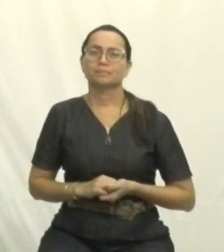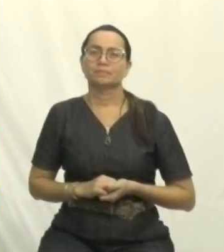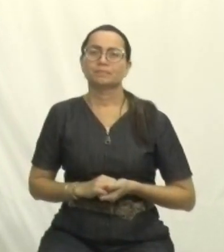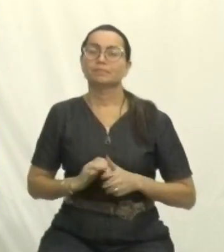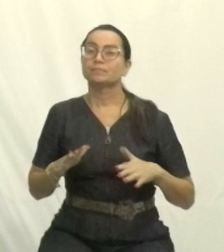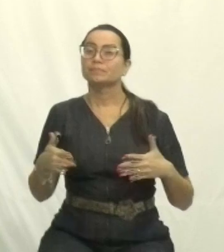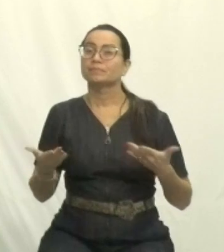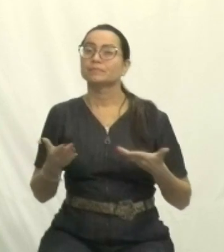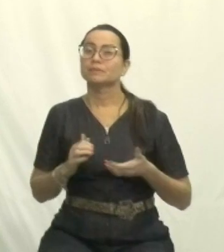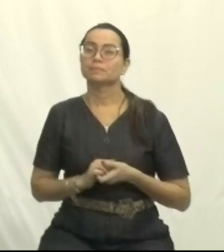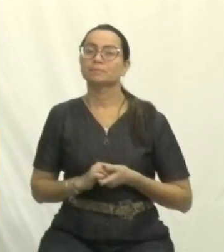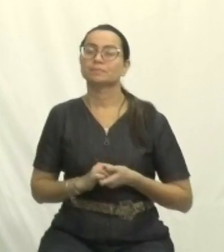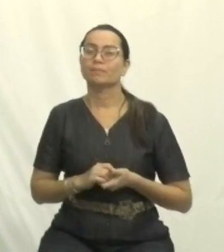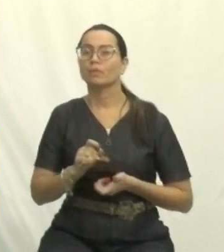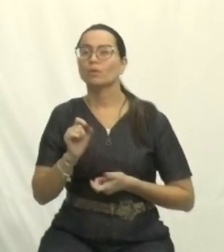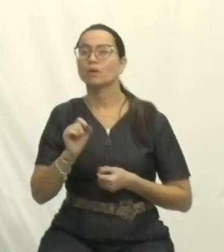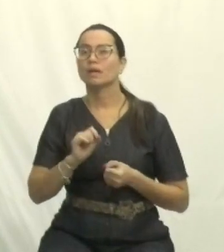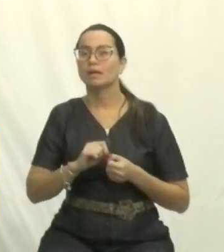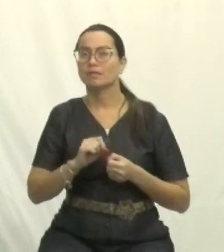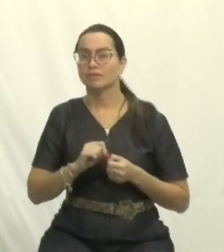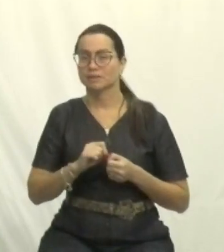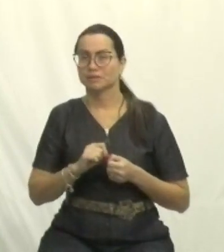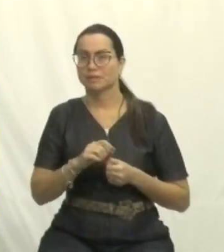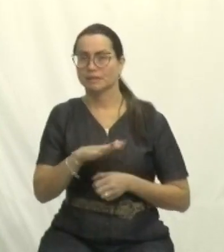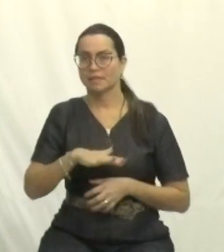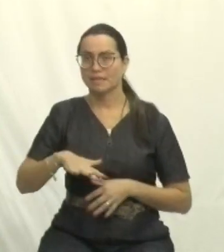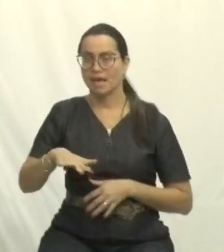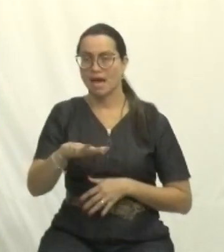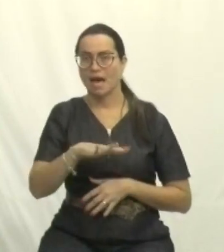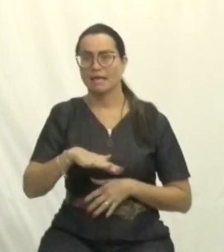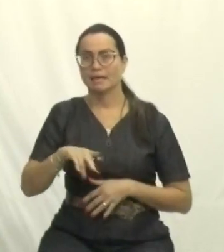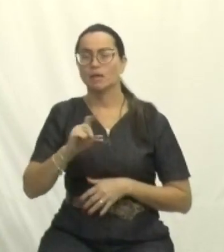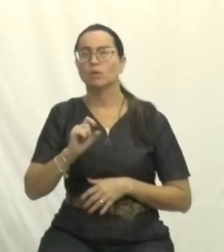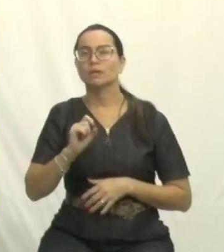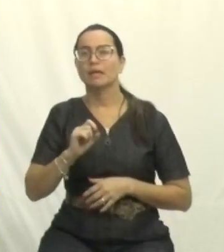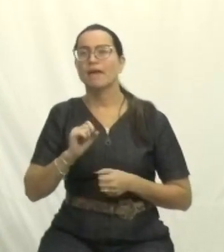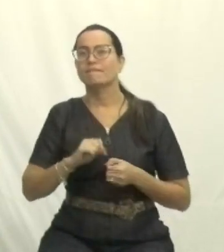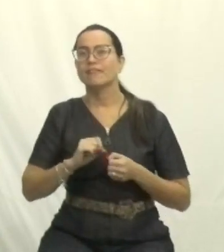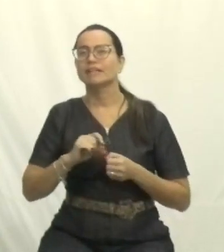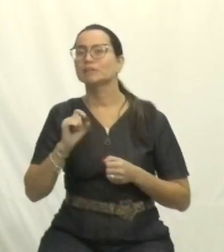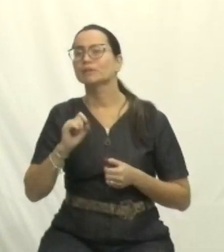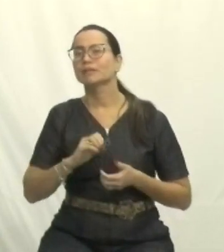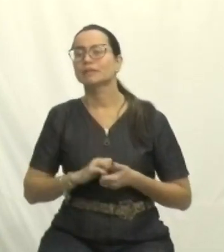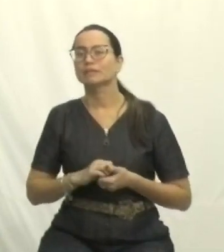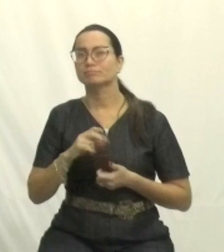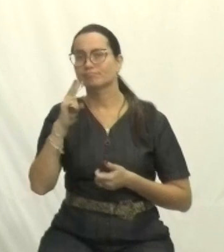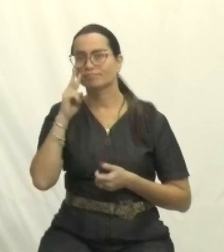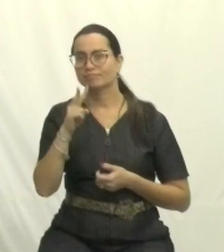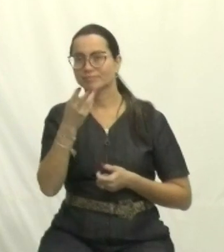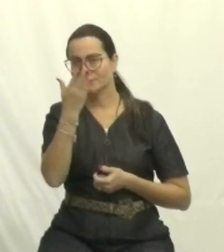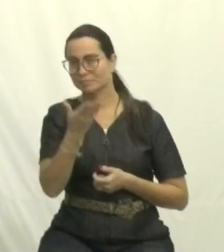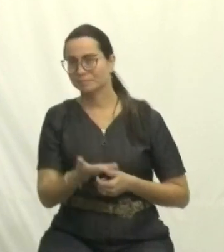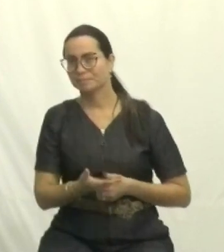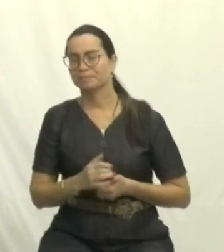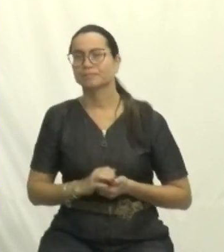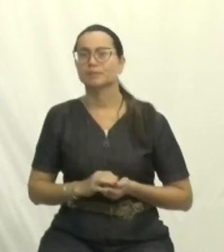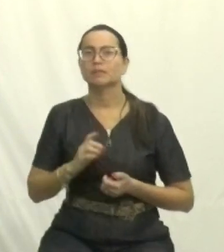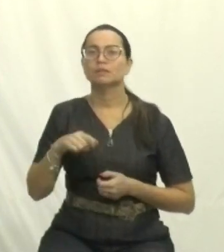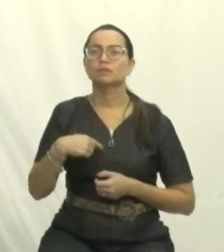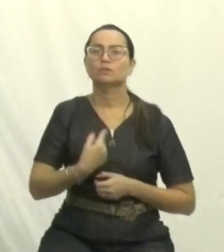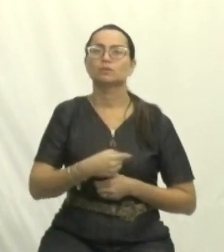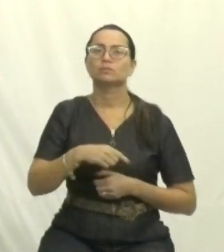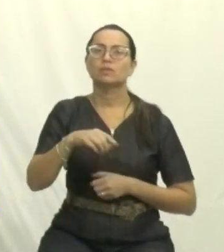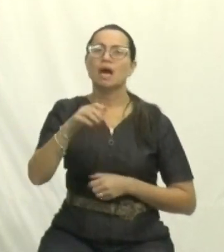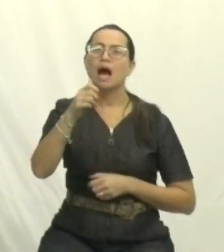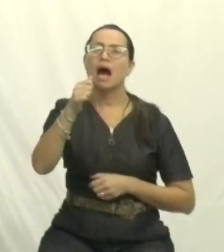Então, o que o 4º Batalhão, qual é a área de circunscrição do 4º Batalhão, né? Se os senhores verem, nós pegamos praticamente toda a